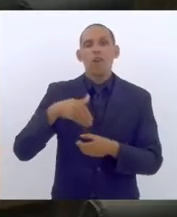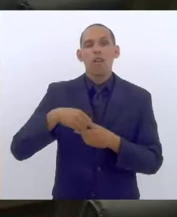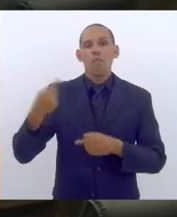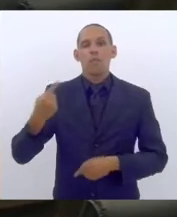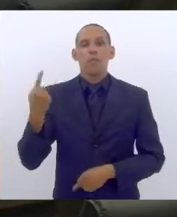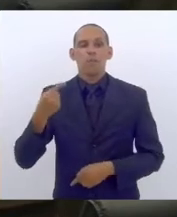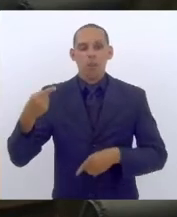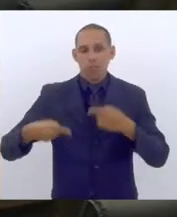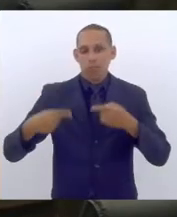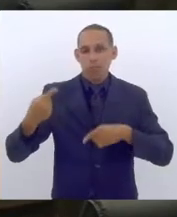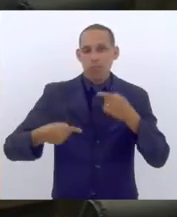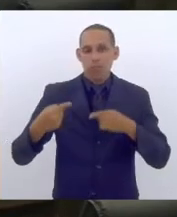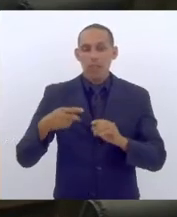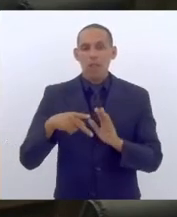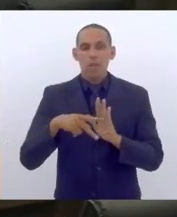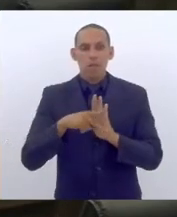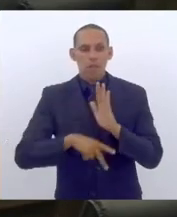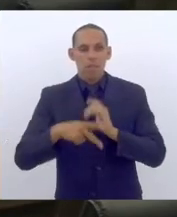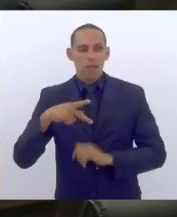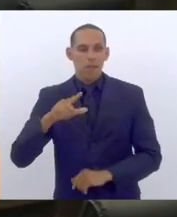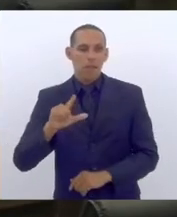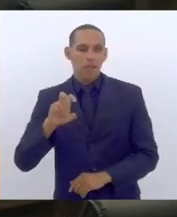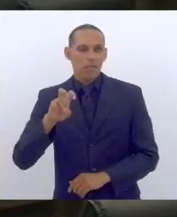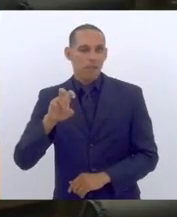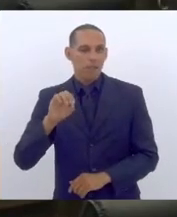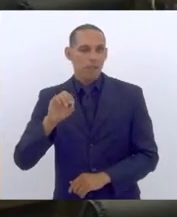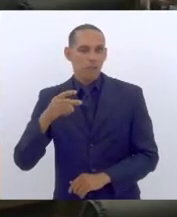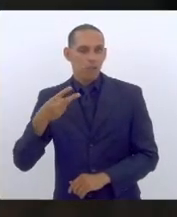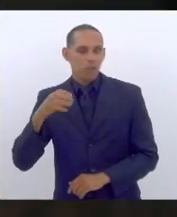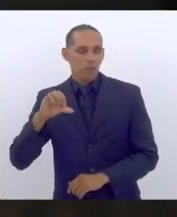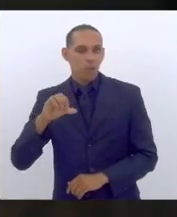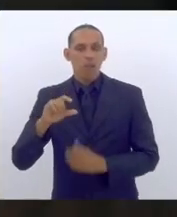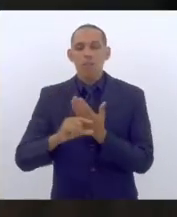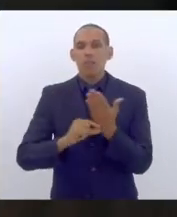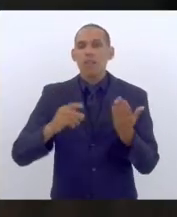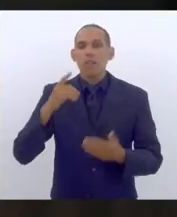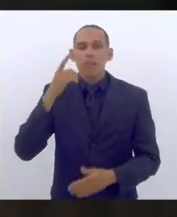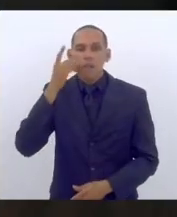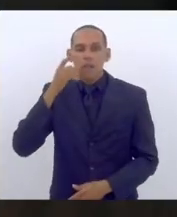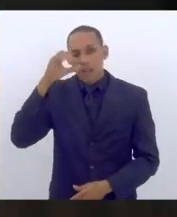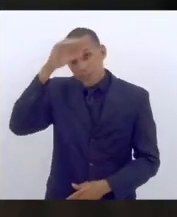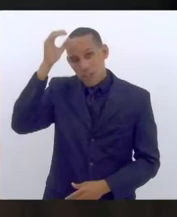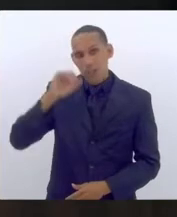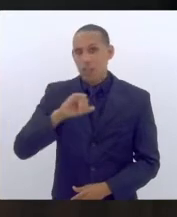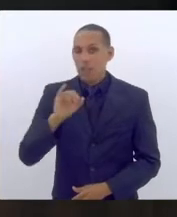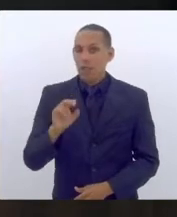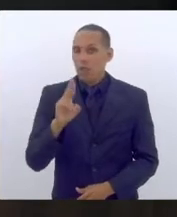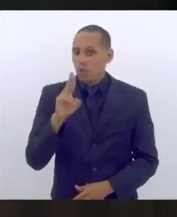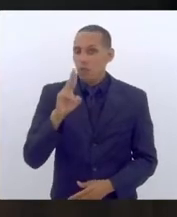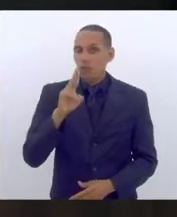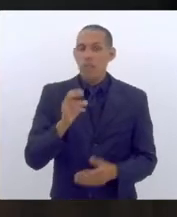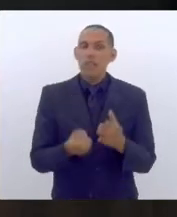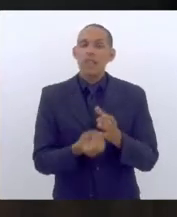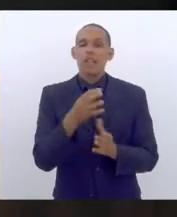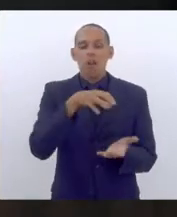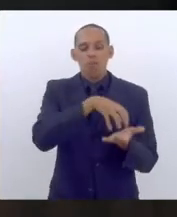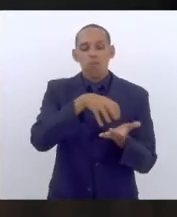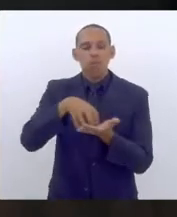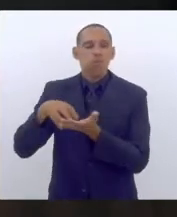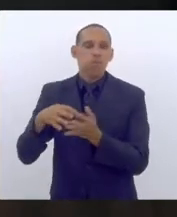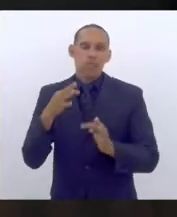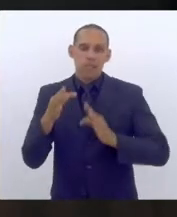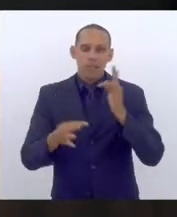projeto de lei número 5029 de 21 de autoria da deputada tia Ju que institui os centros de terapia